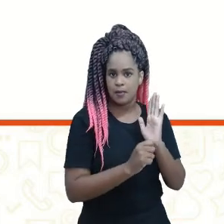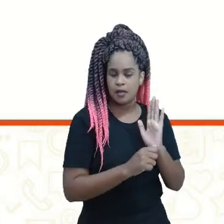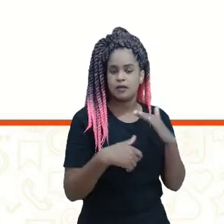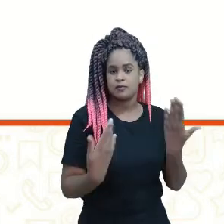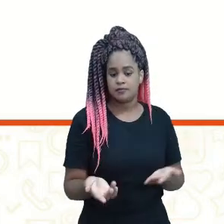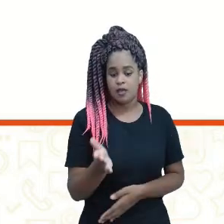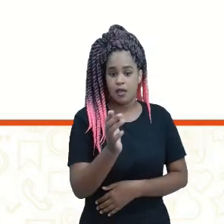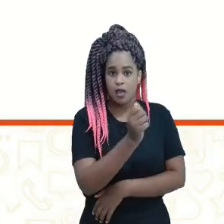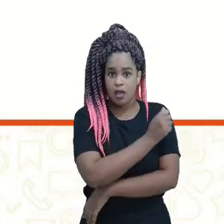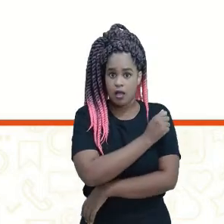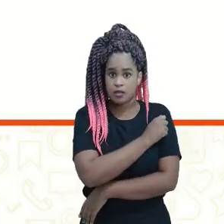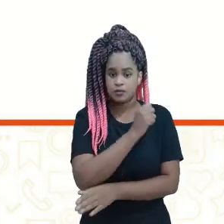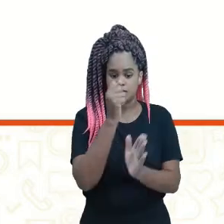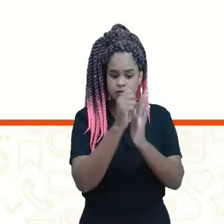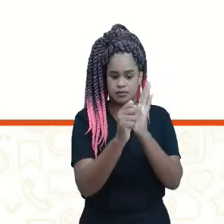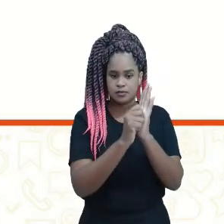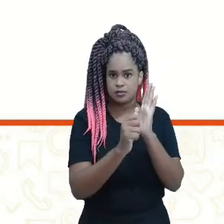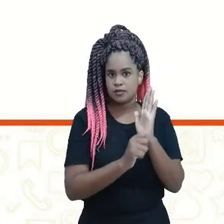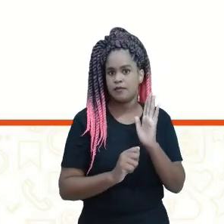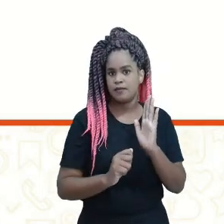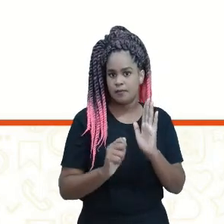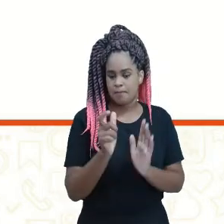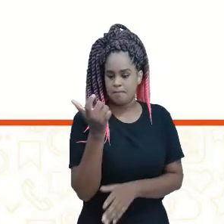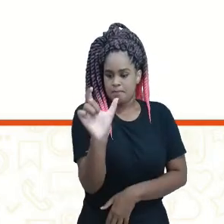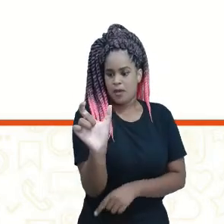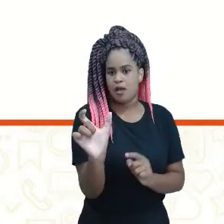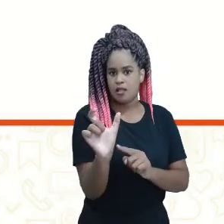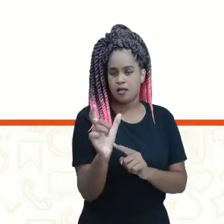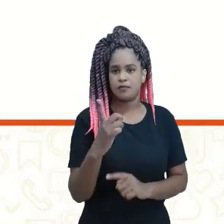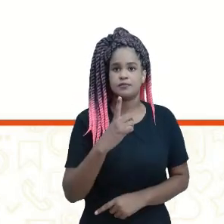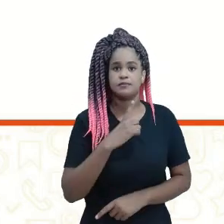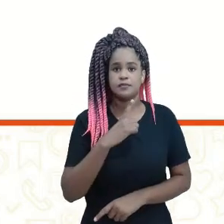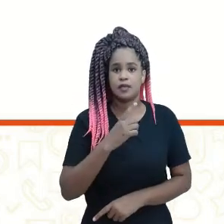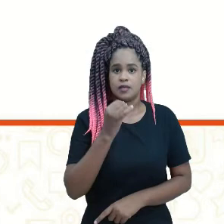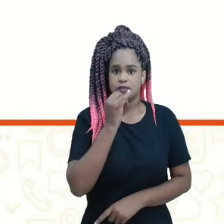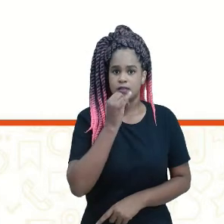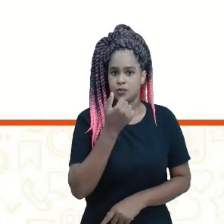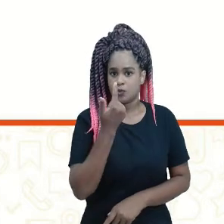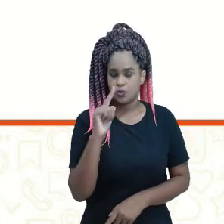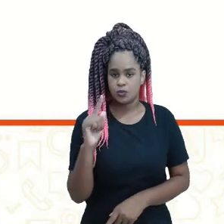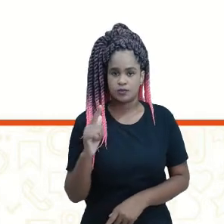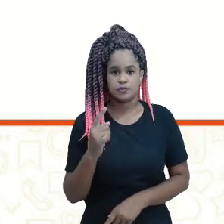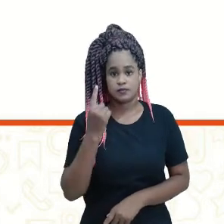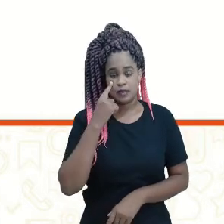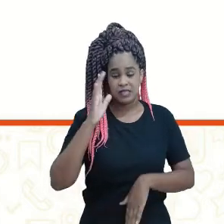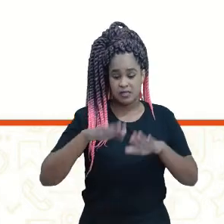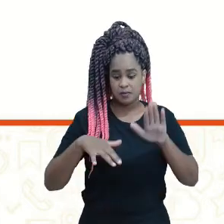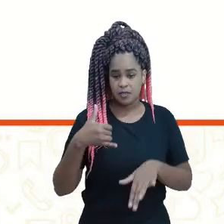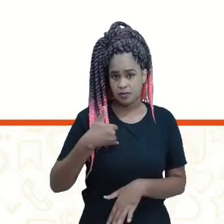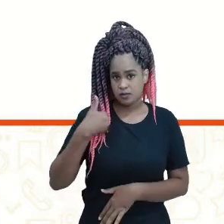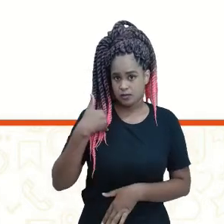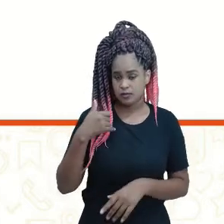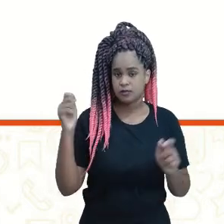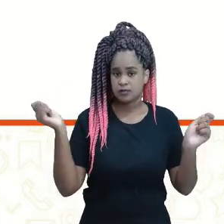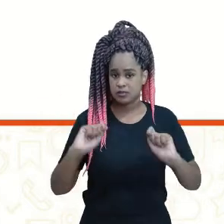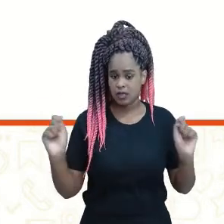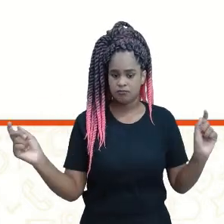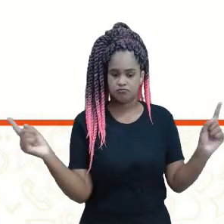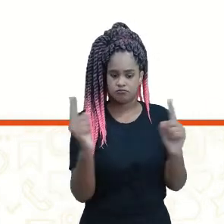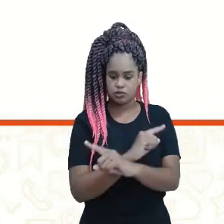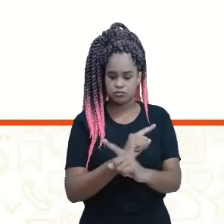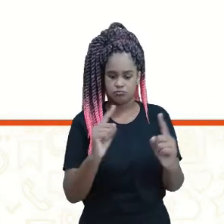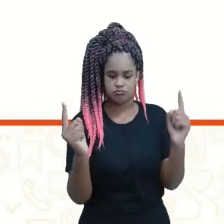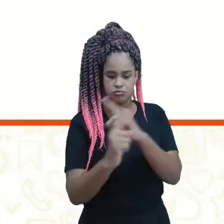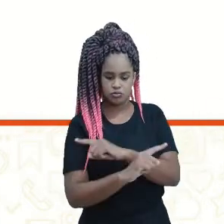a palavra casa, certo? Temos mais um exemplo, aqui dependendo da idade, esse encadeamento a gente